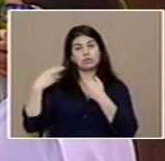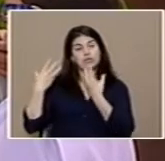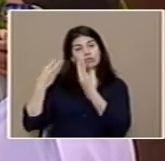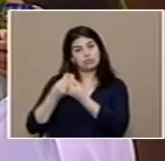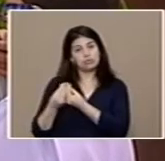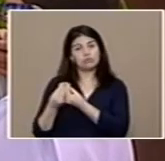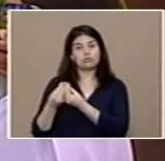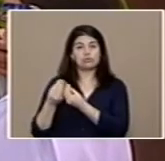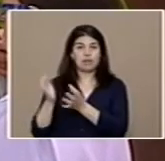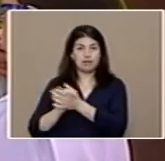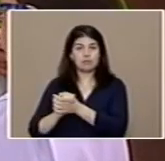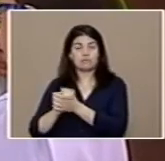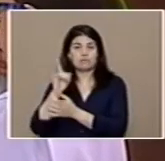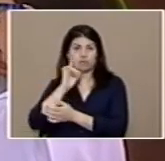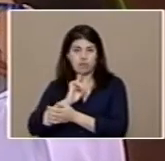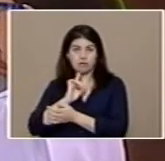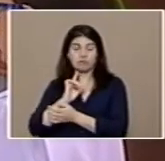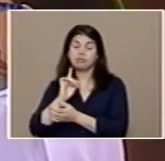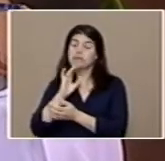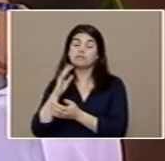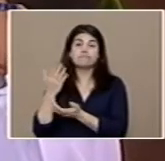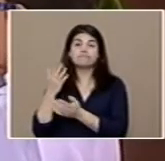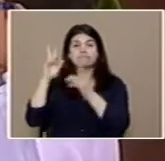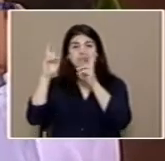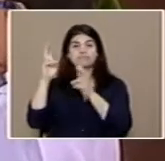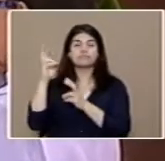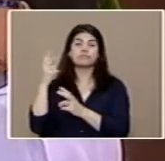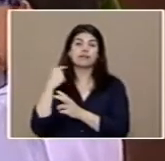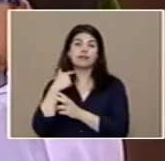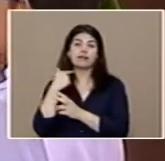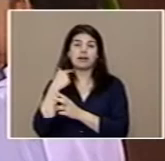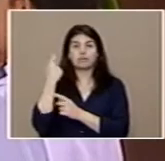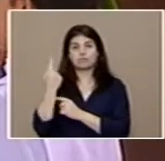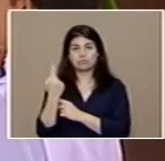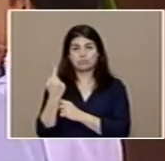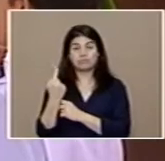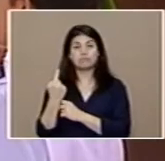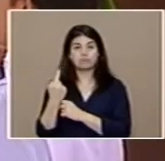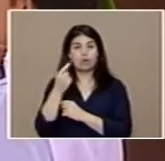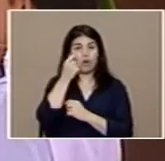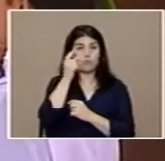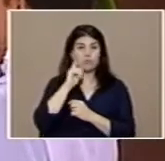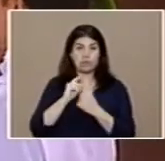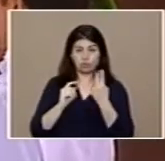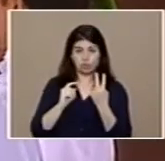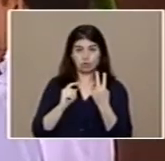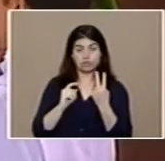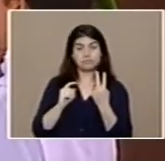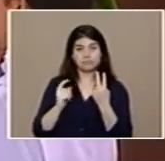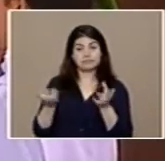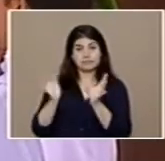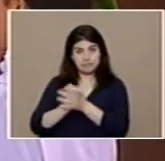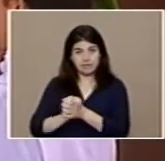uma só carne E deste modo Já não são dois mas uma só carne